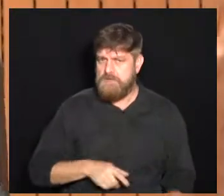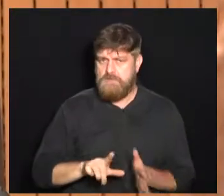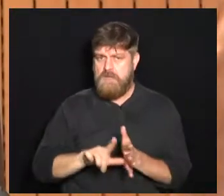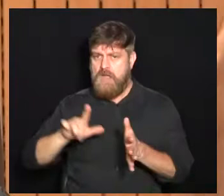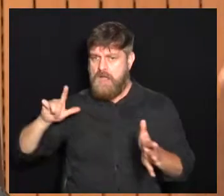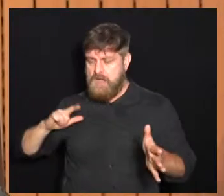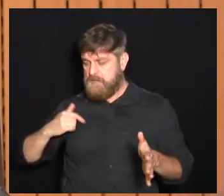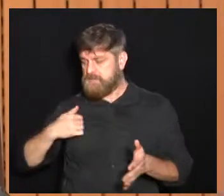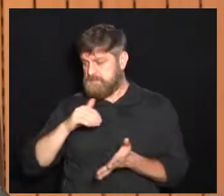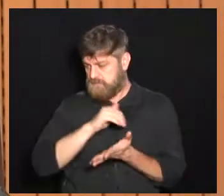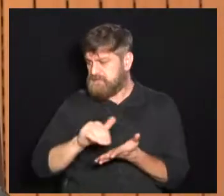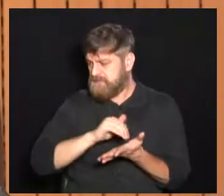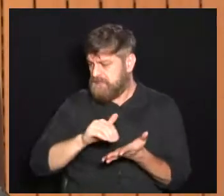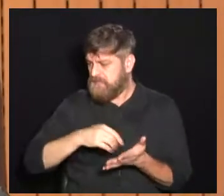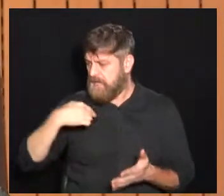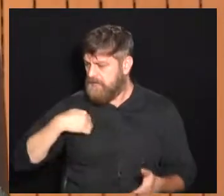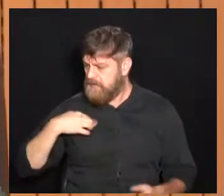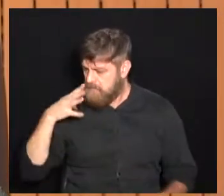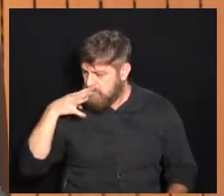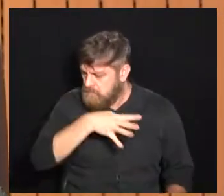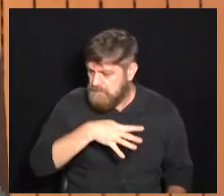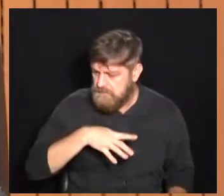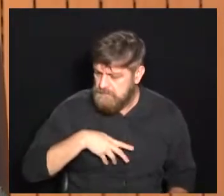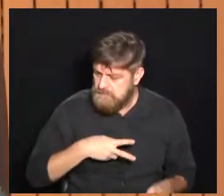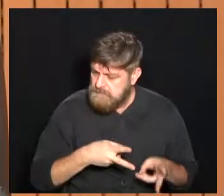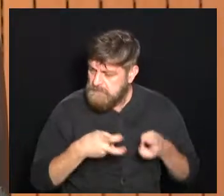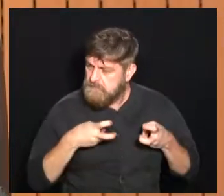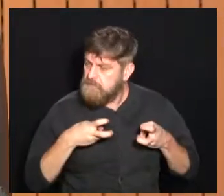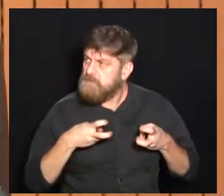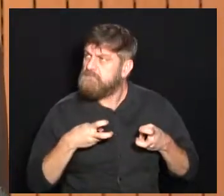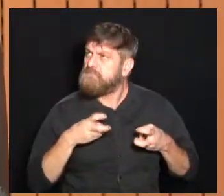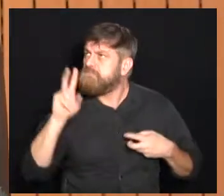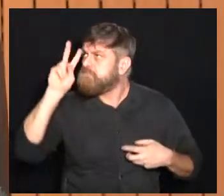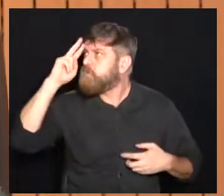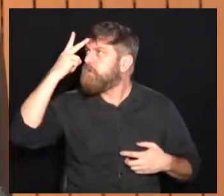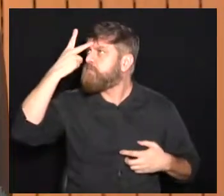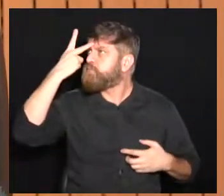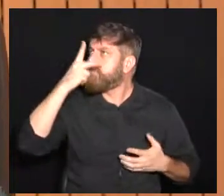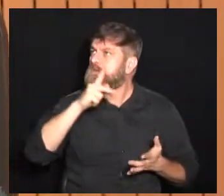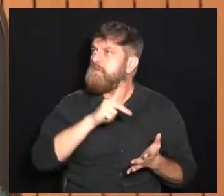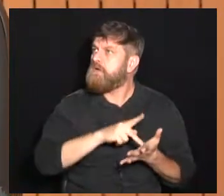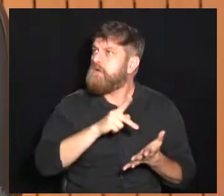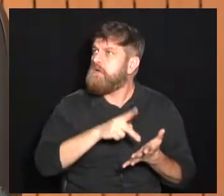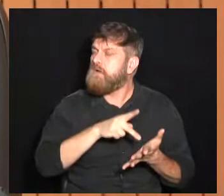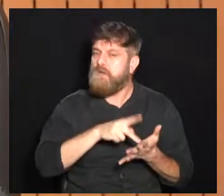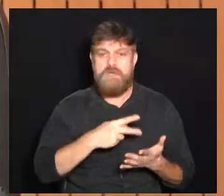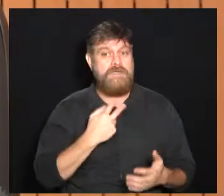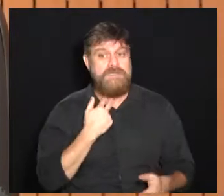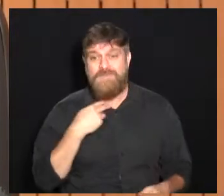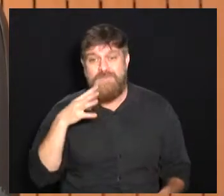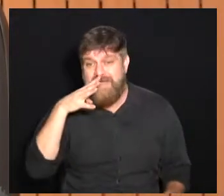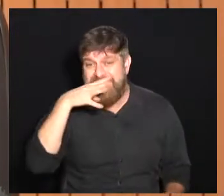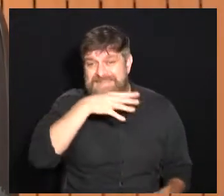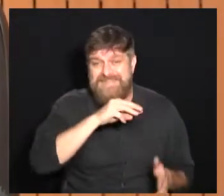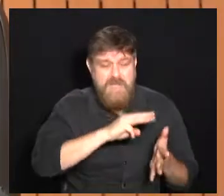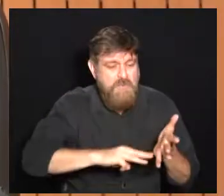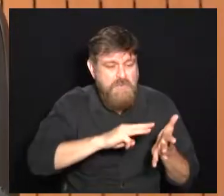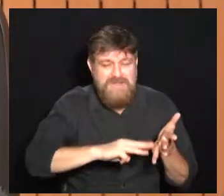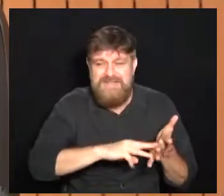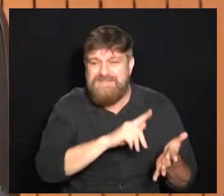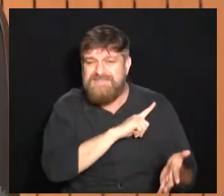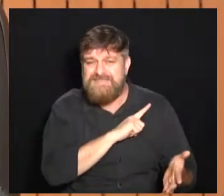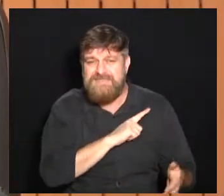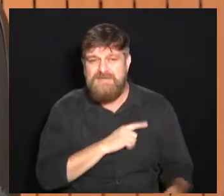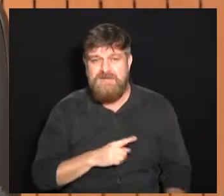ser secretária, e depois eu vi a realidade, tá? Não se pode criticar esse modelo